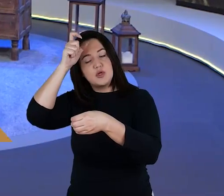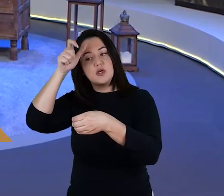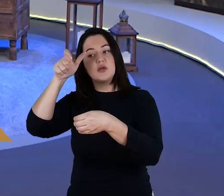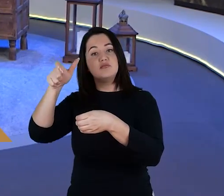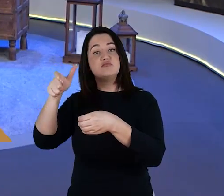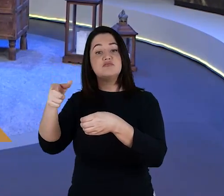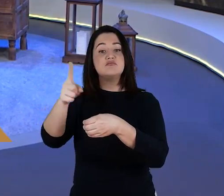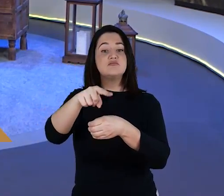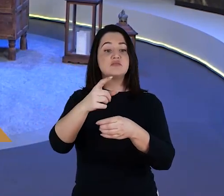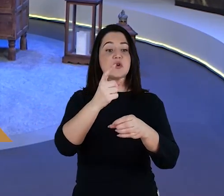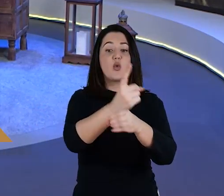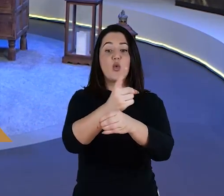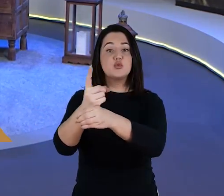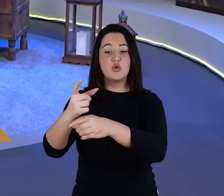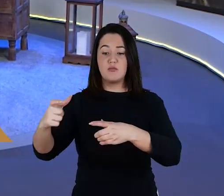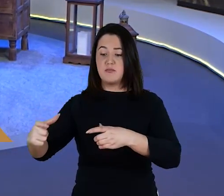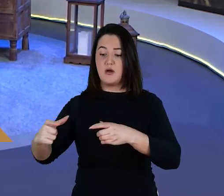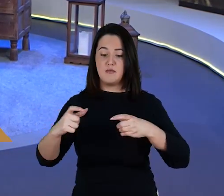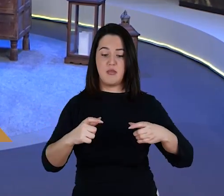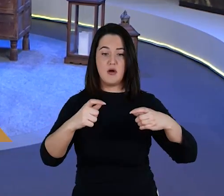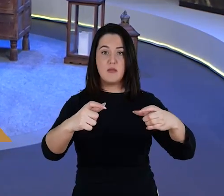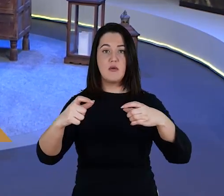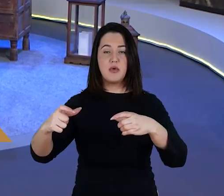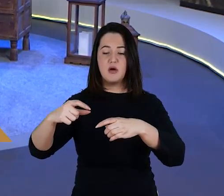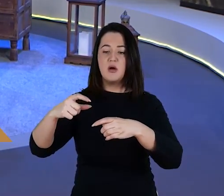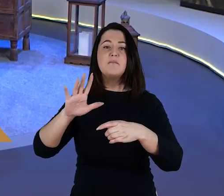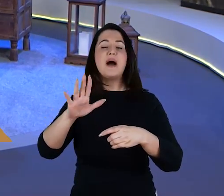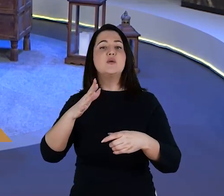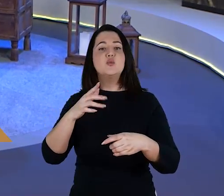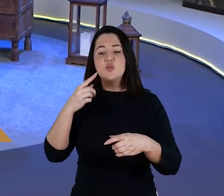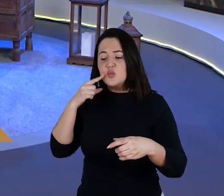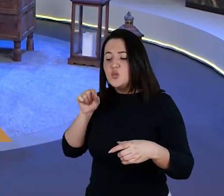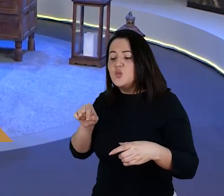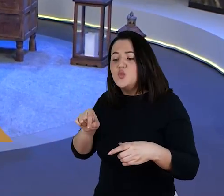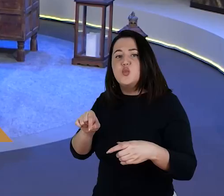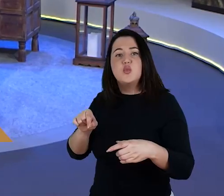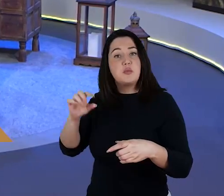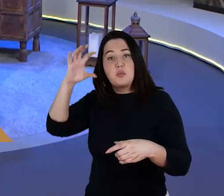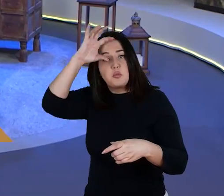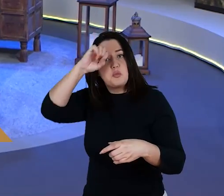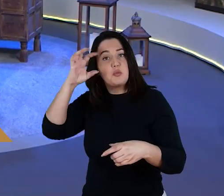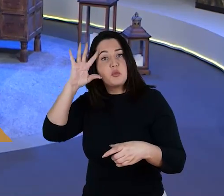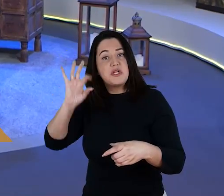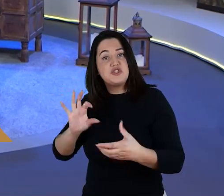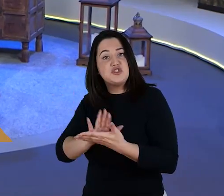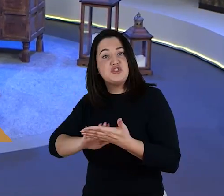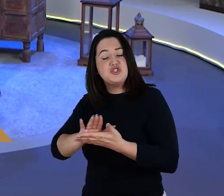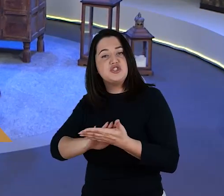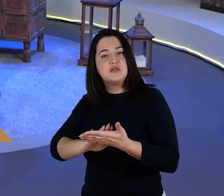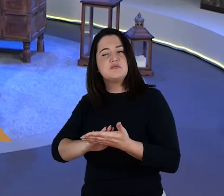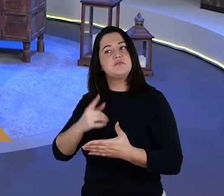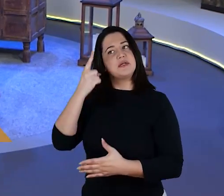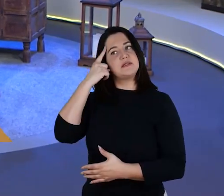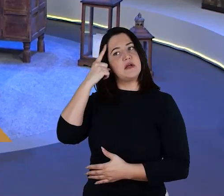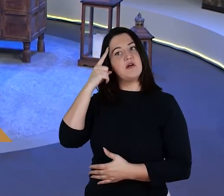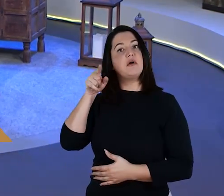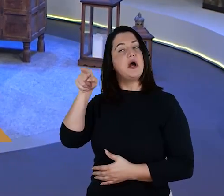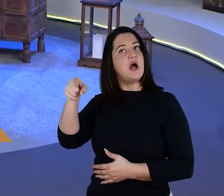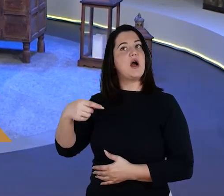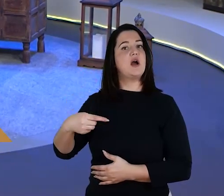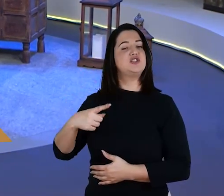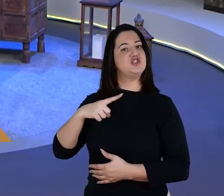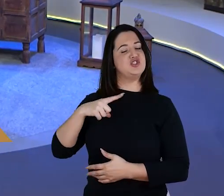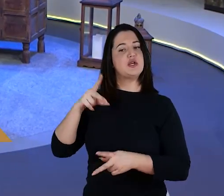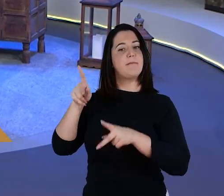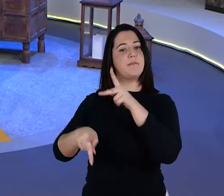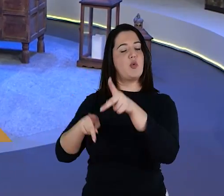era evidente: havia alguma grande nação culta que tinha ocupado essas áreas e deixado